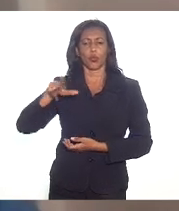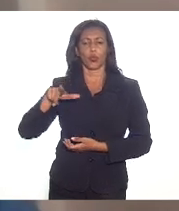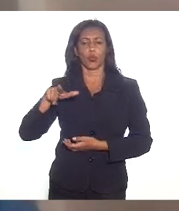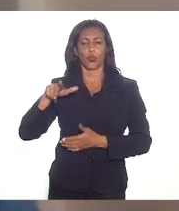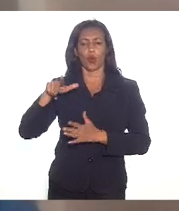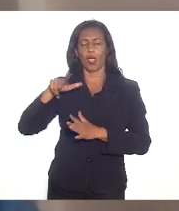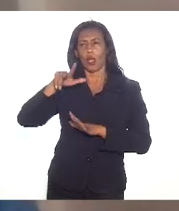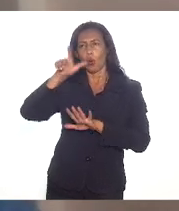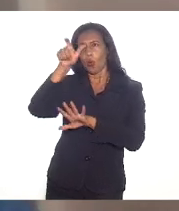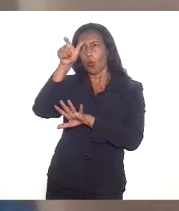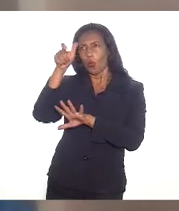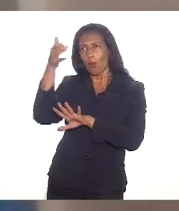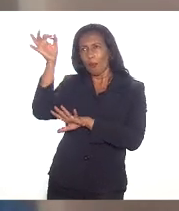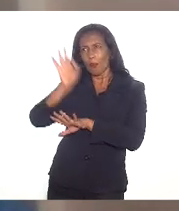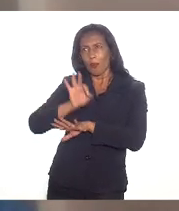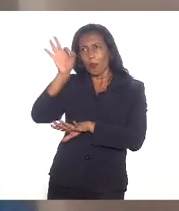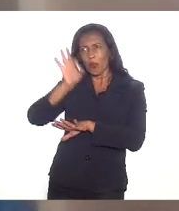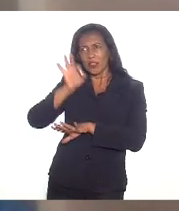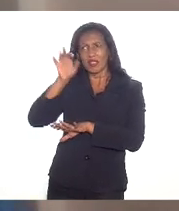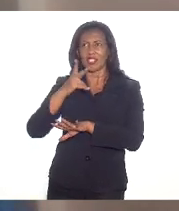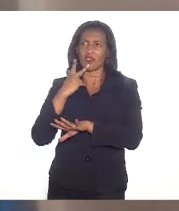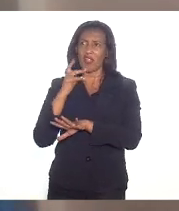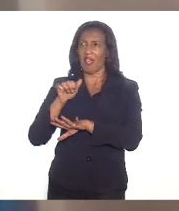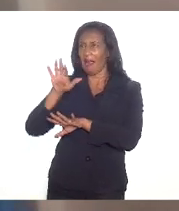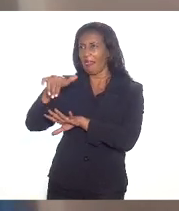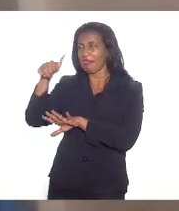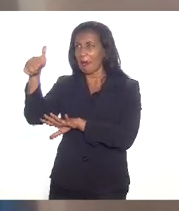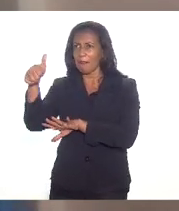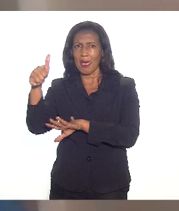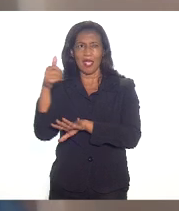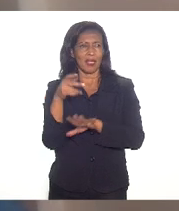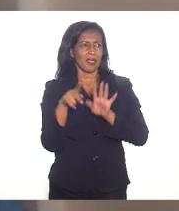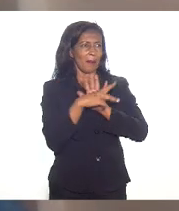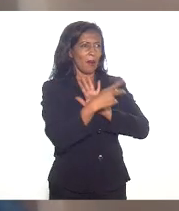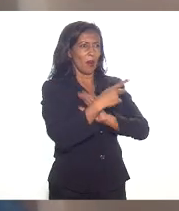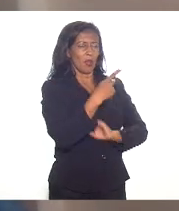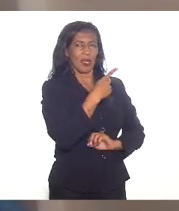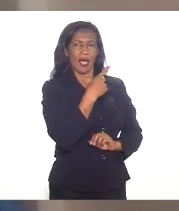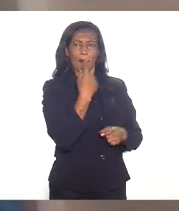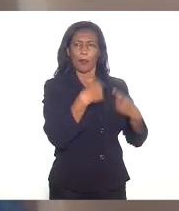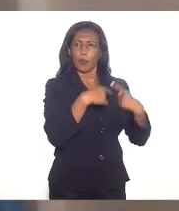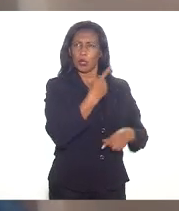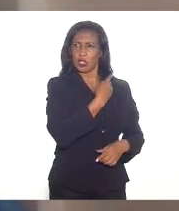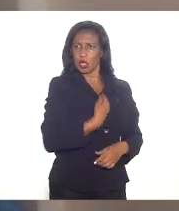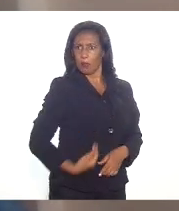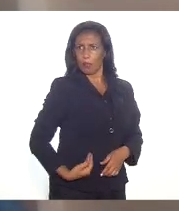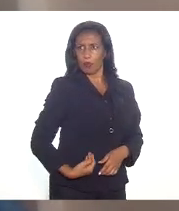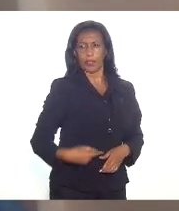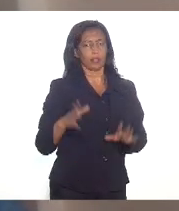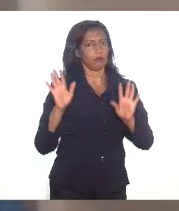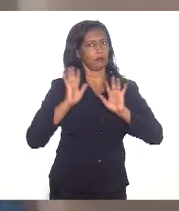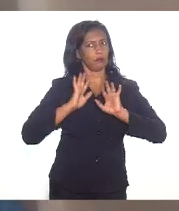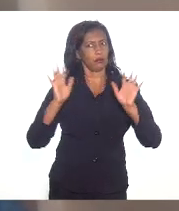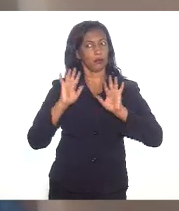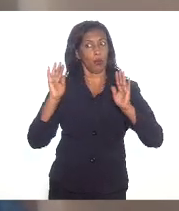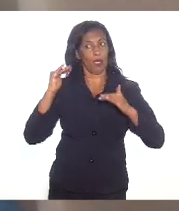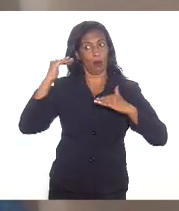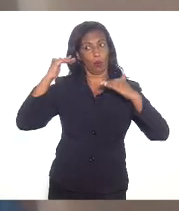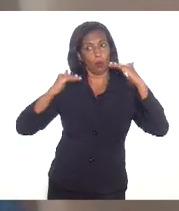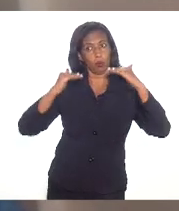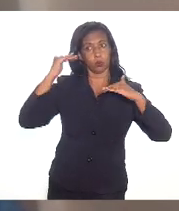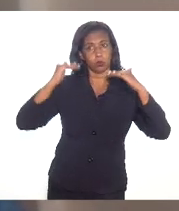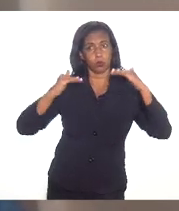índice que muitas vezes você, não, está bem na gestão fiscal, está bem nas políticas públicas. Não. Não é o que mostra, inclusive, fazendo uma correlação